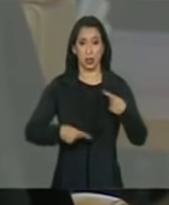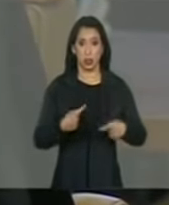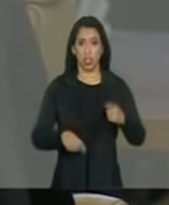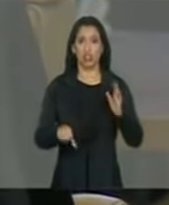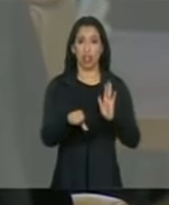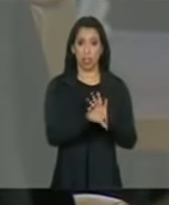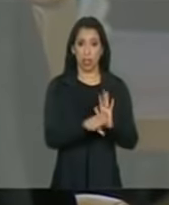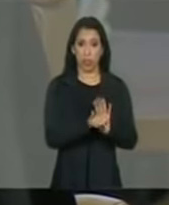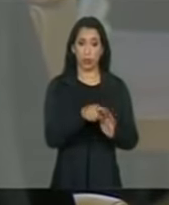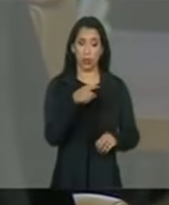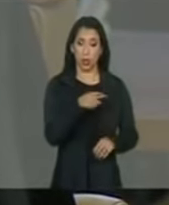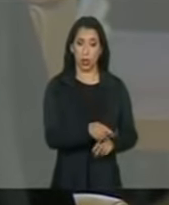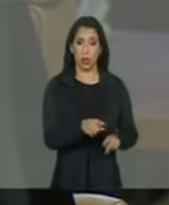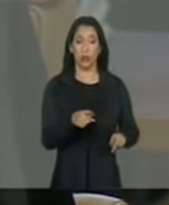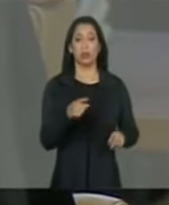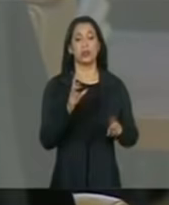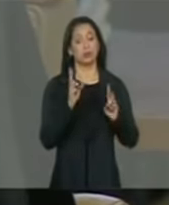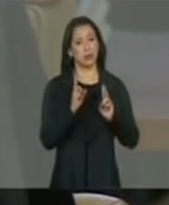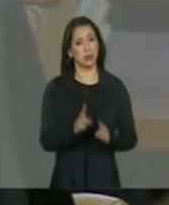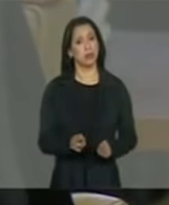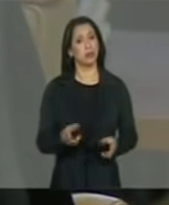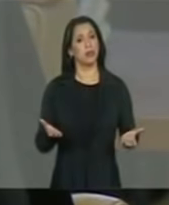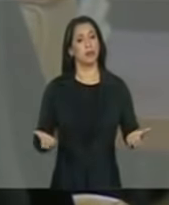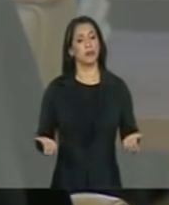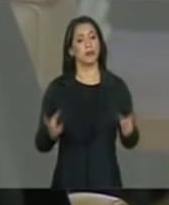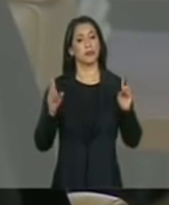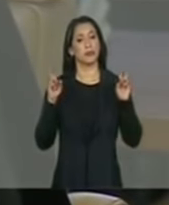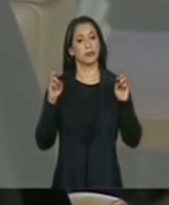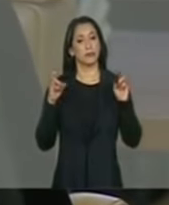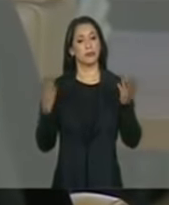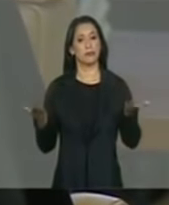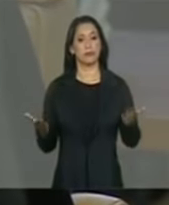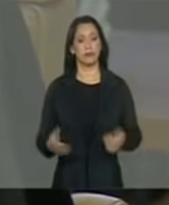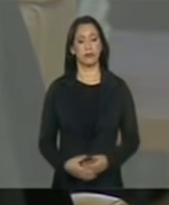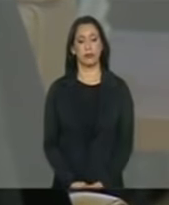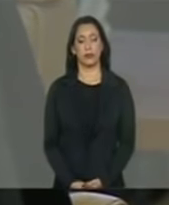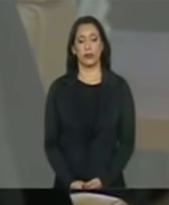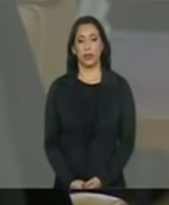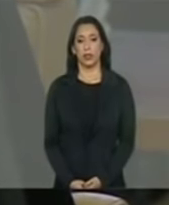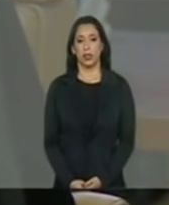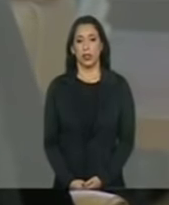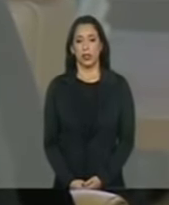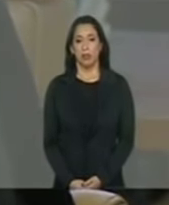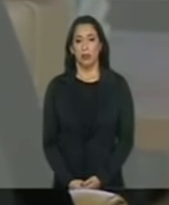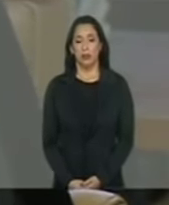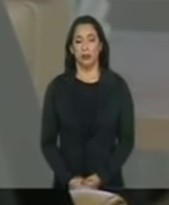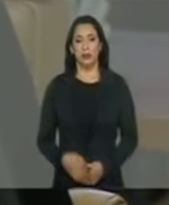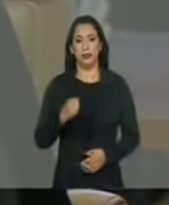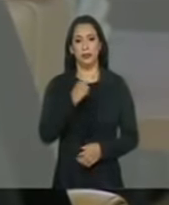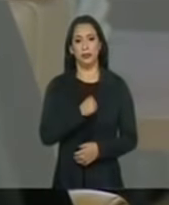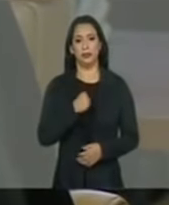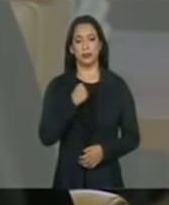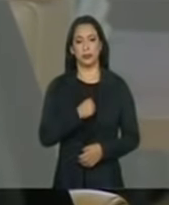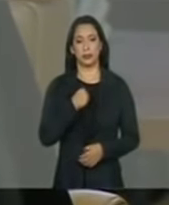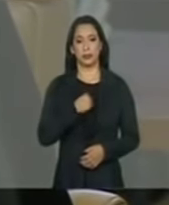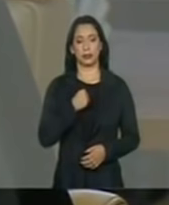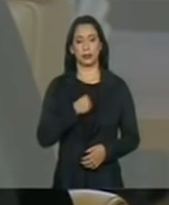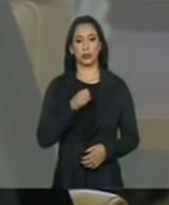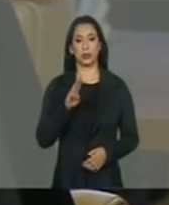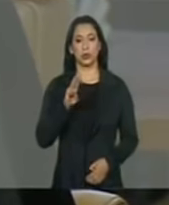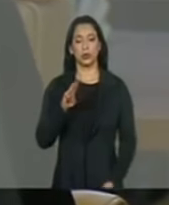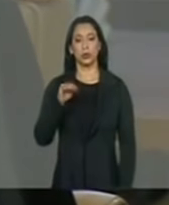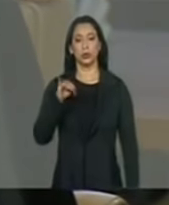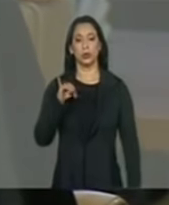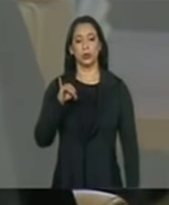se malonga se o crime fecham-se as raspas o saudoso deputado ulysses guimarães por sua